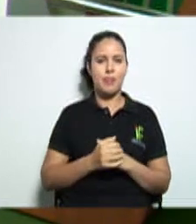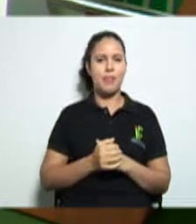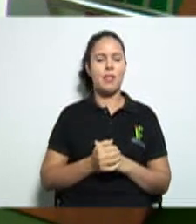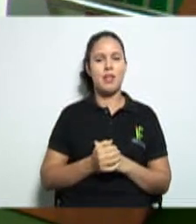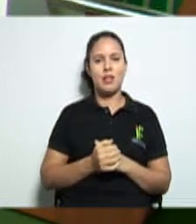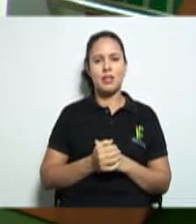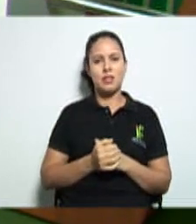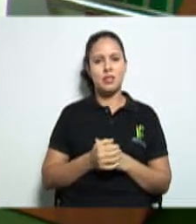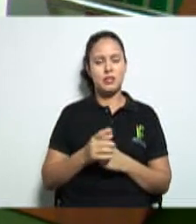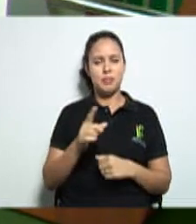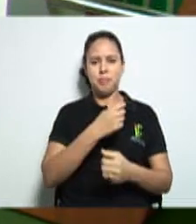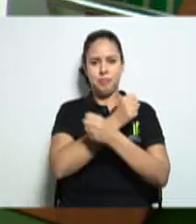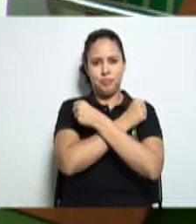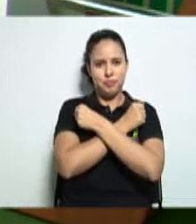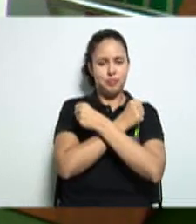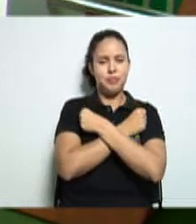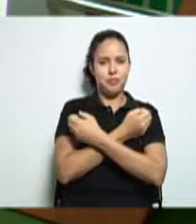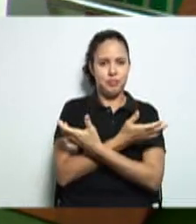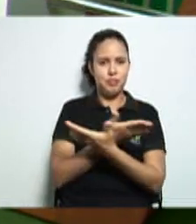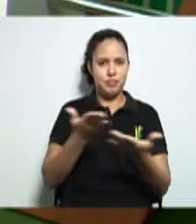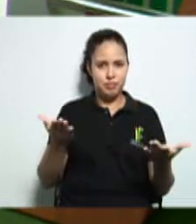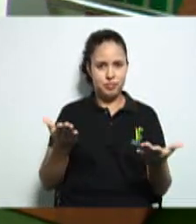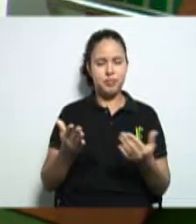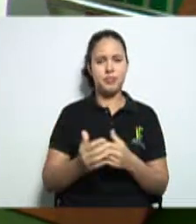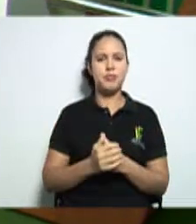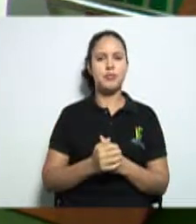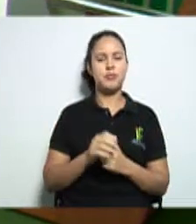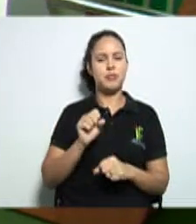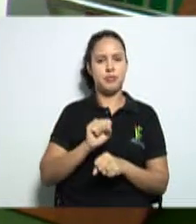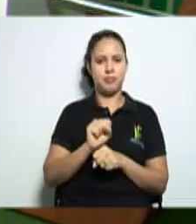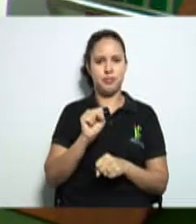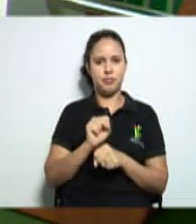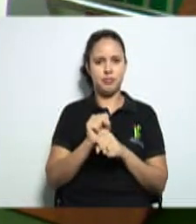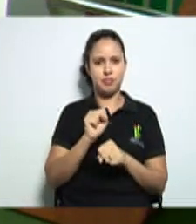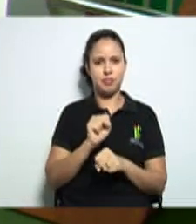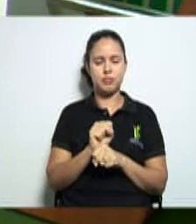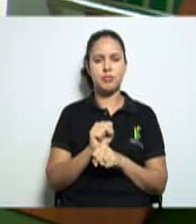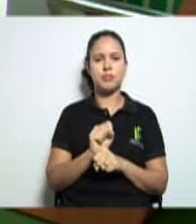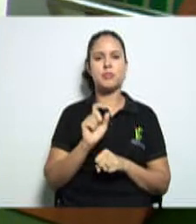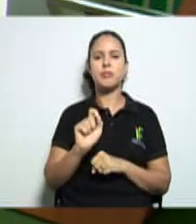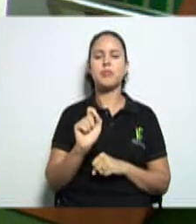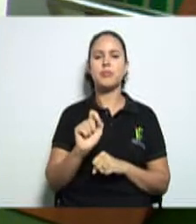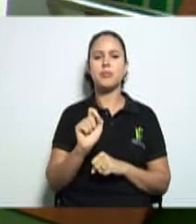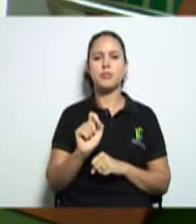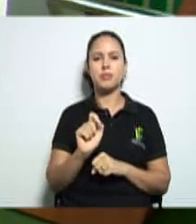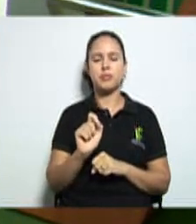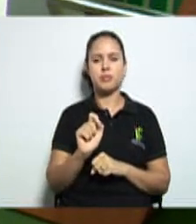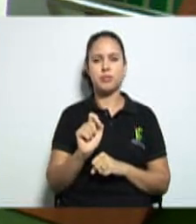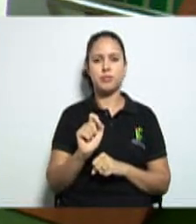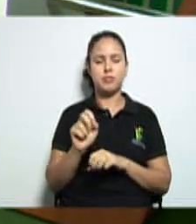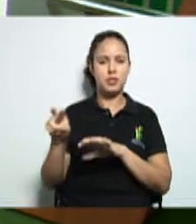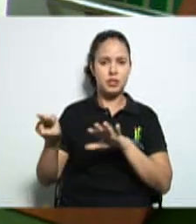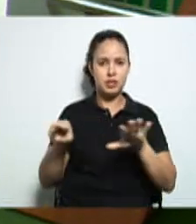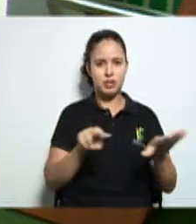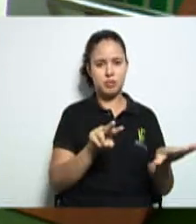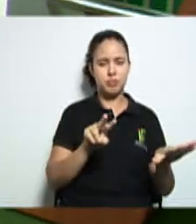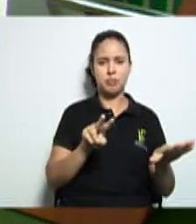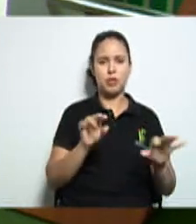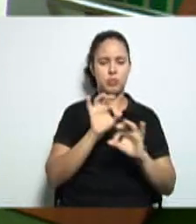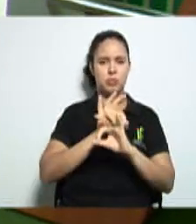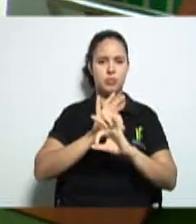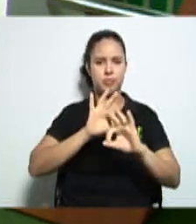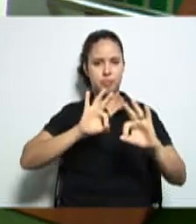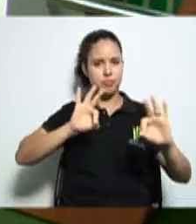Mas deixamos um abraço aí a todos vocês e esperamos que vocês tenham uma semana aí